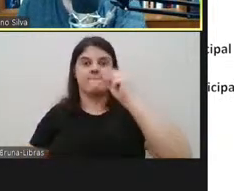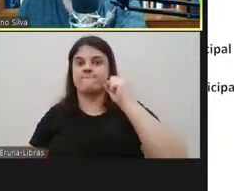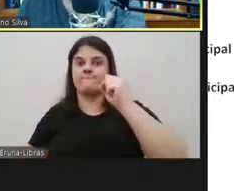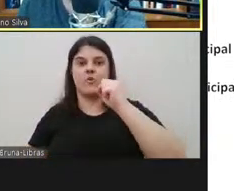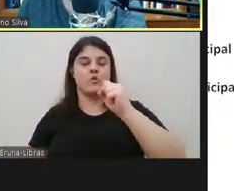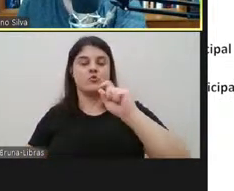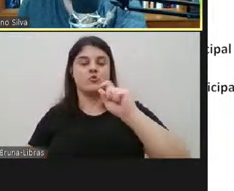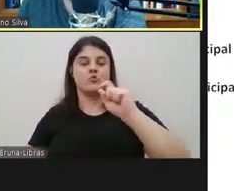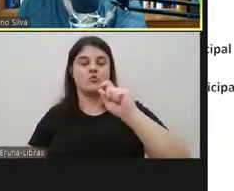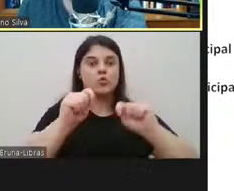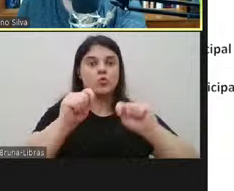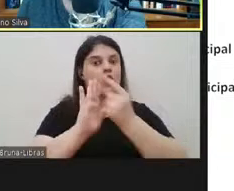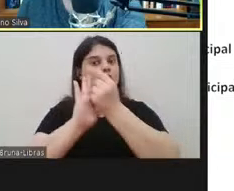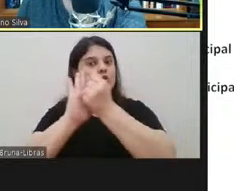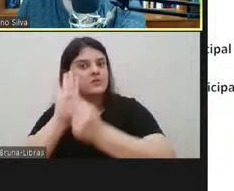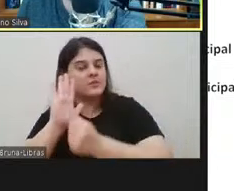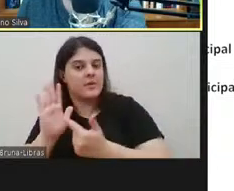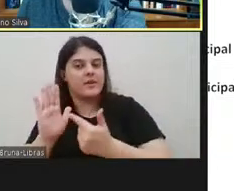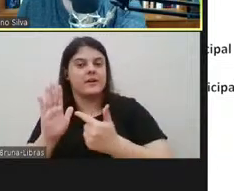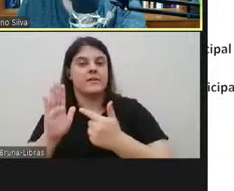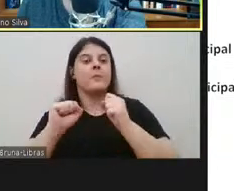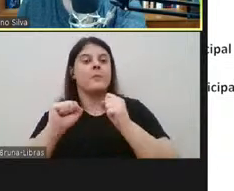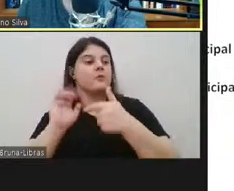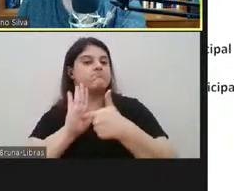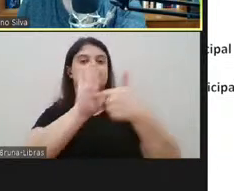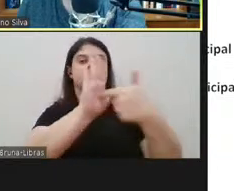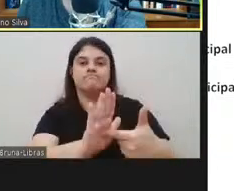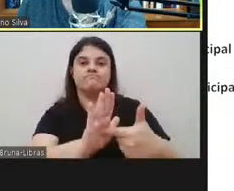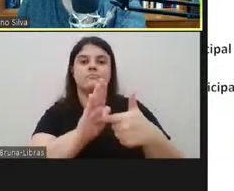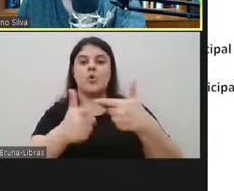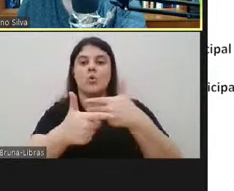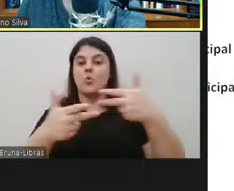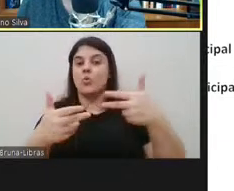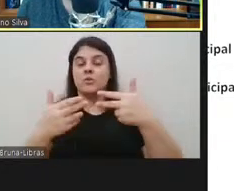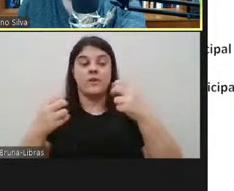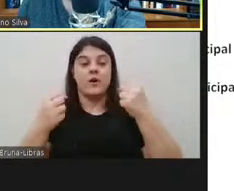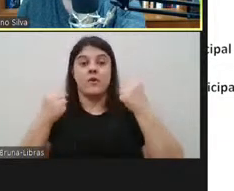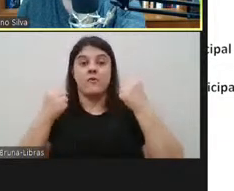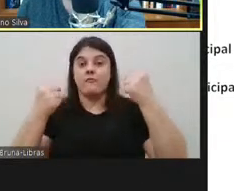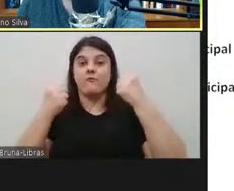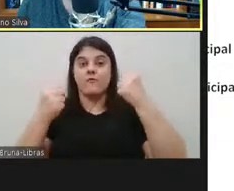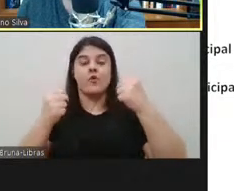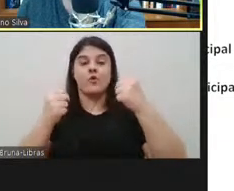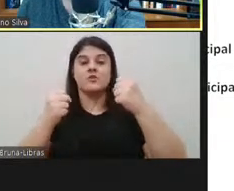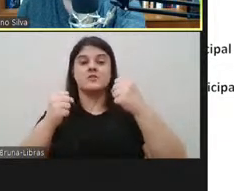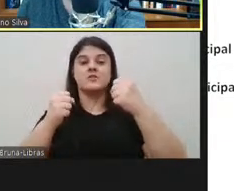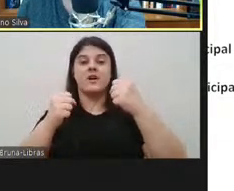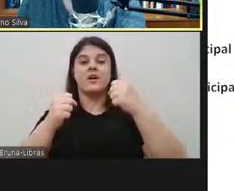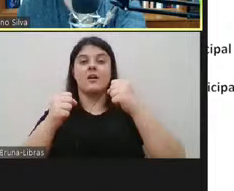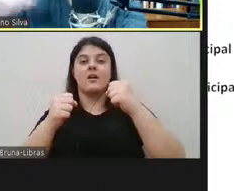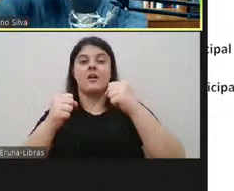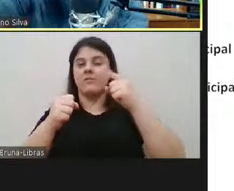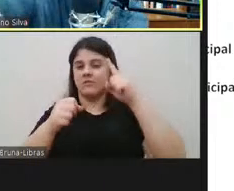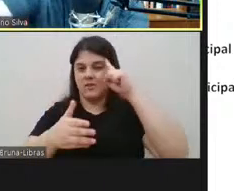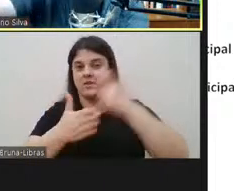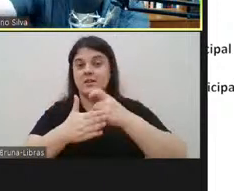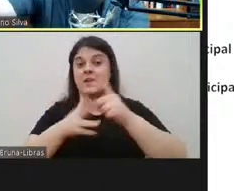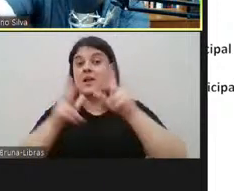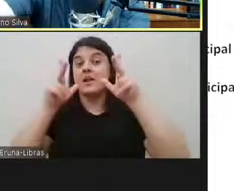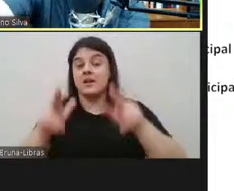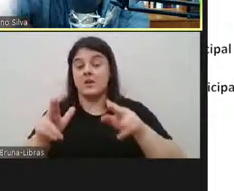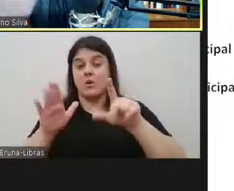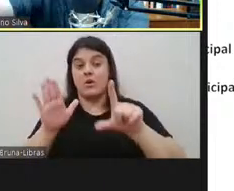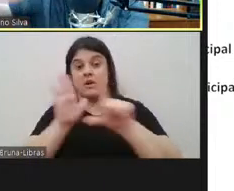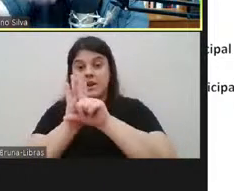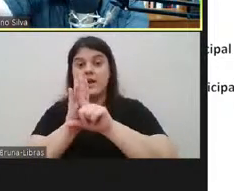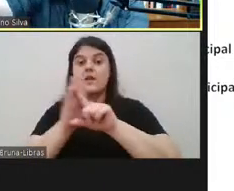controla o orçamento e possibilidade de apresentar medidas que tem força de lei está inteiramente a partir do momento que são editadas muito